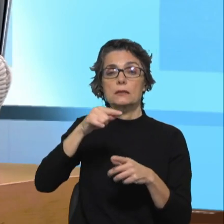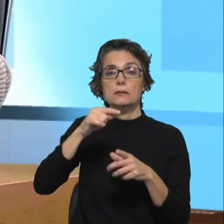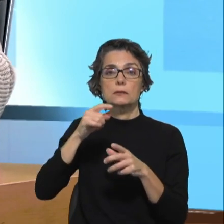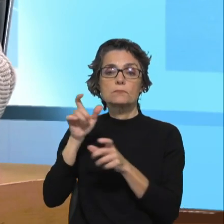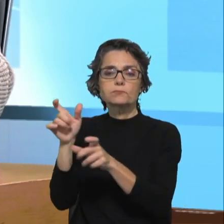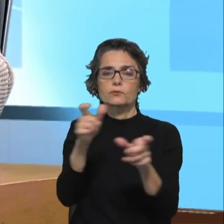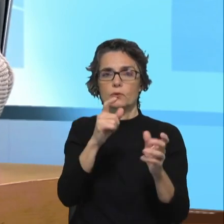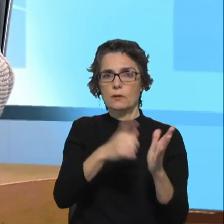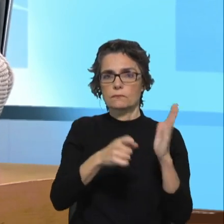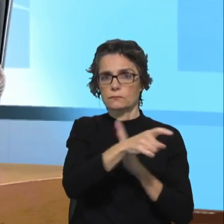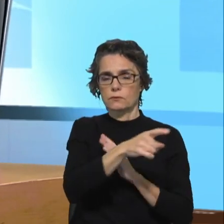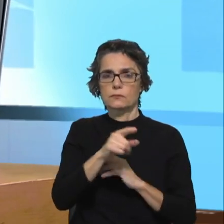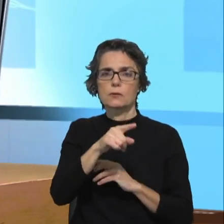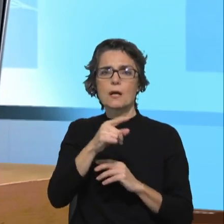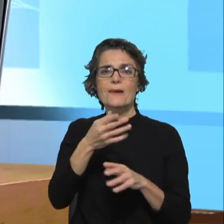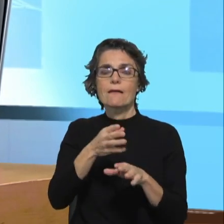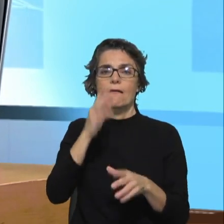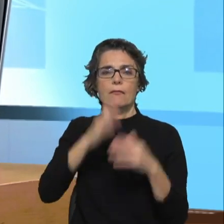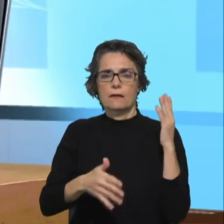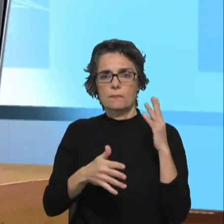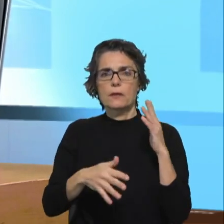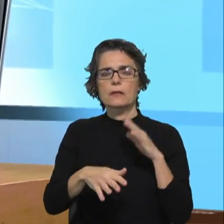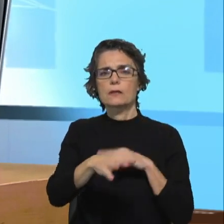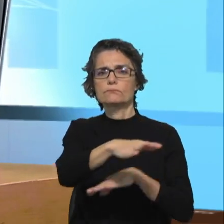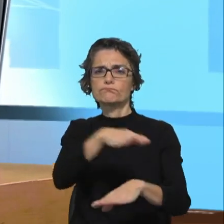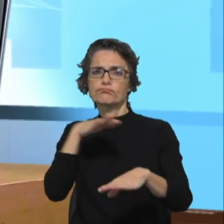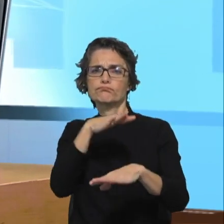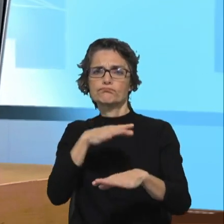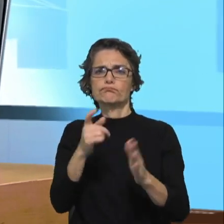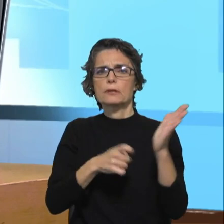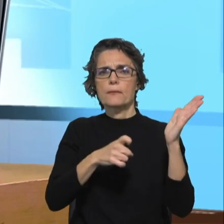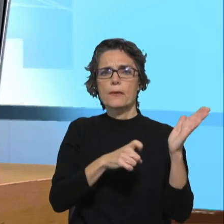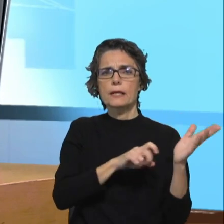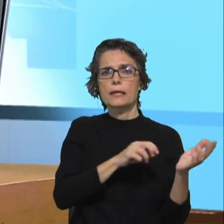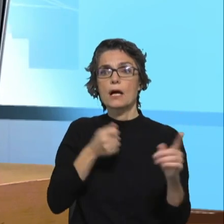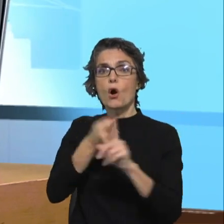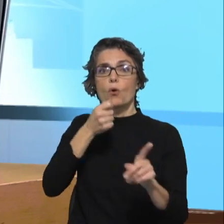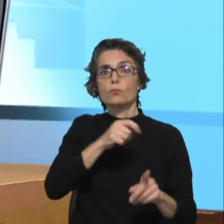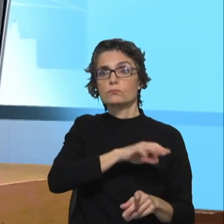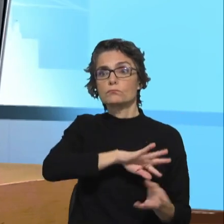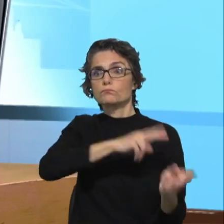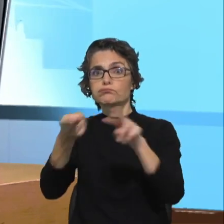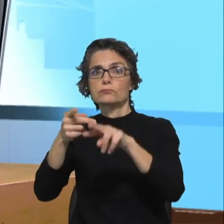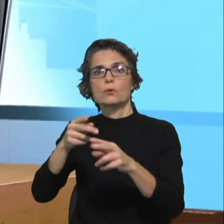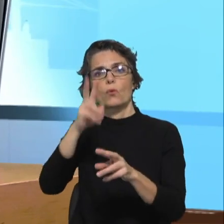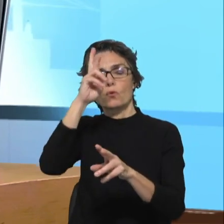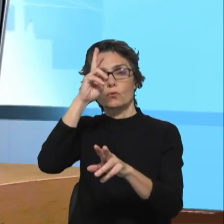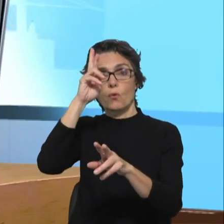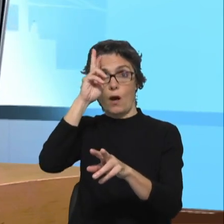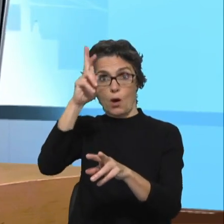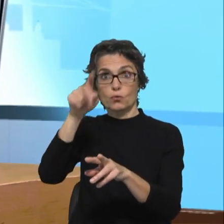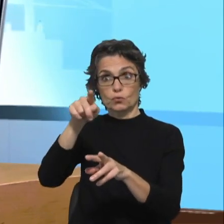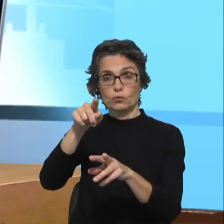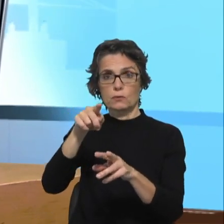um míssil americano que foi lançado contra a Rússia. Mas não foi um, depois foi outro. Então, aqueles 15 segundos